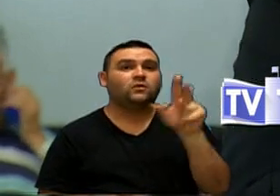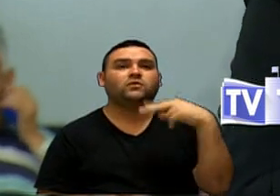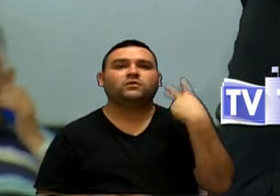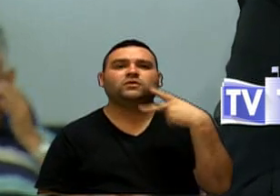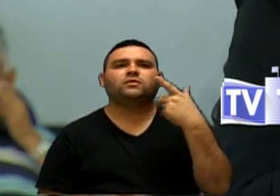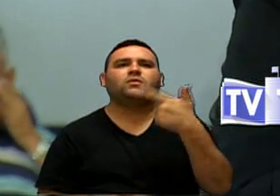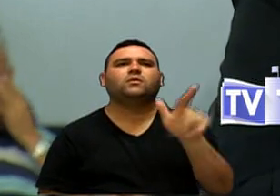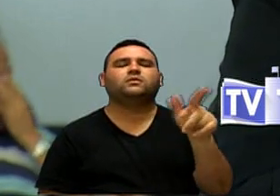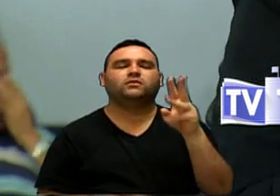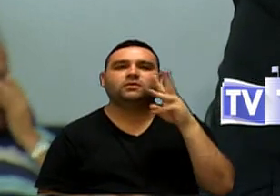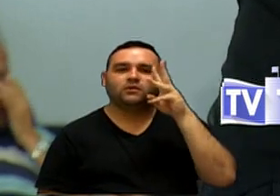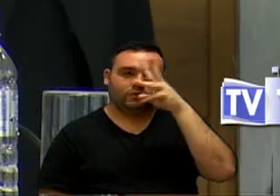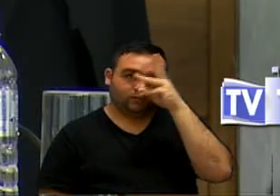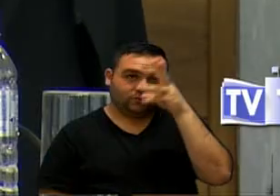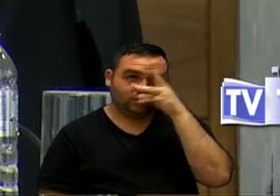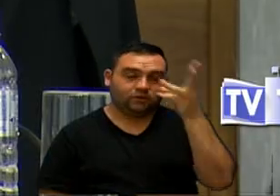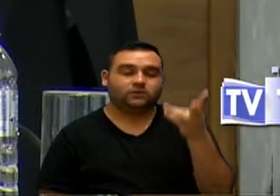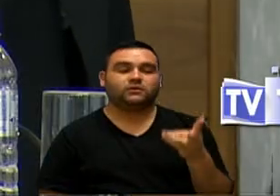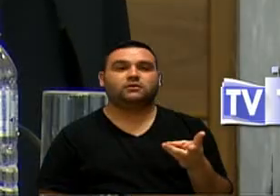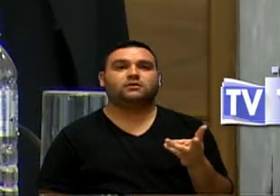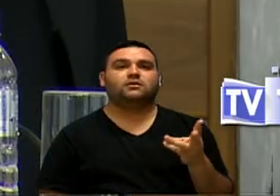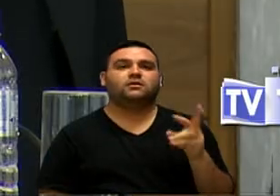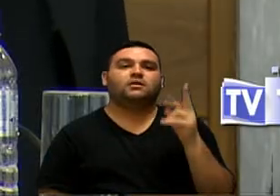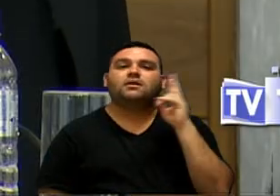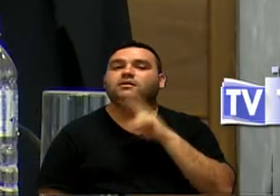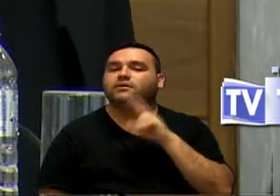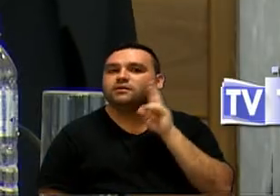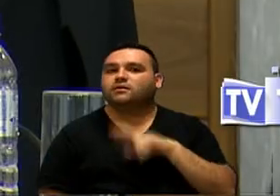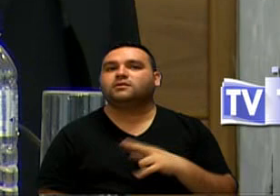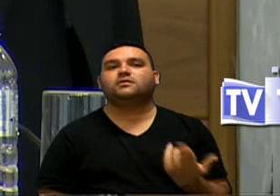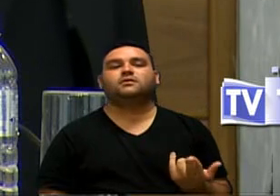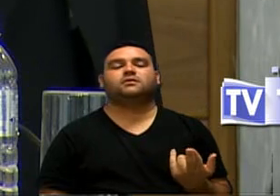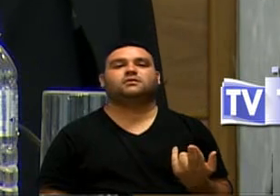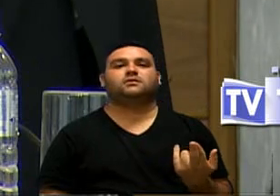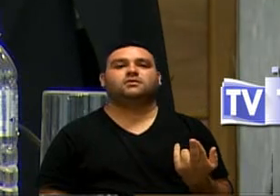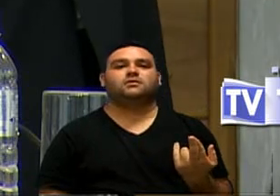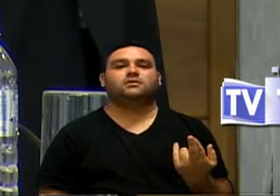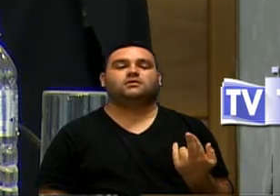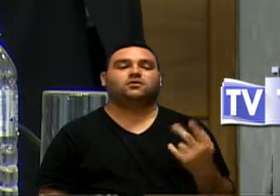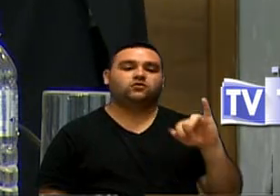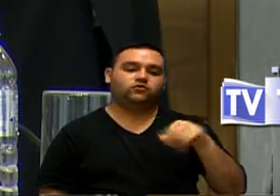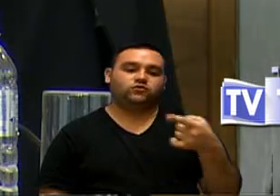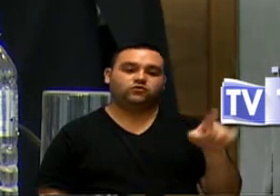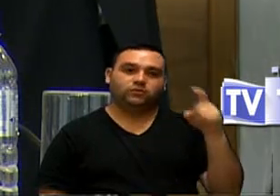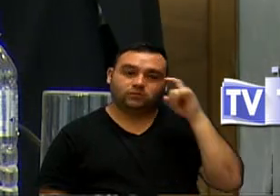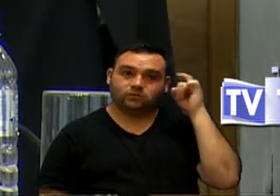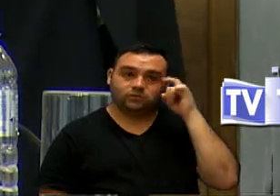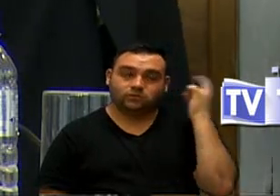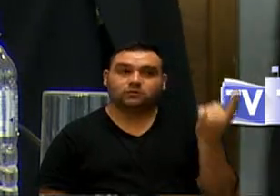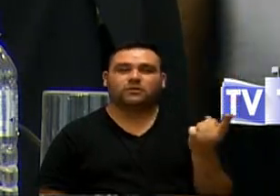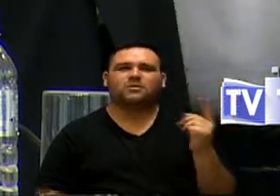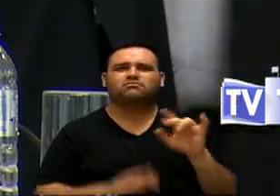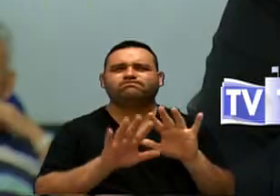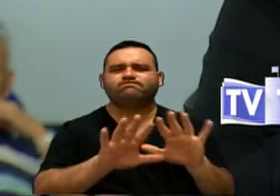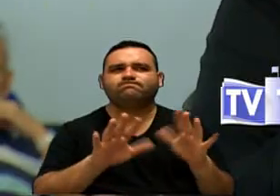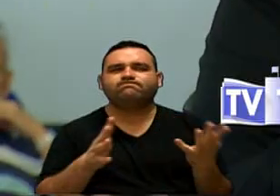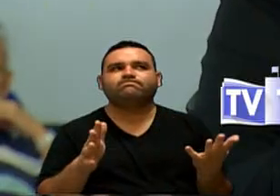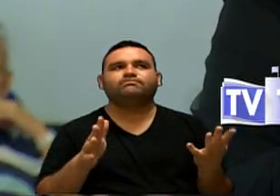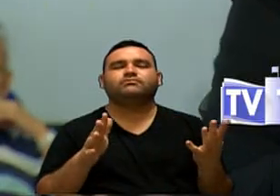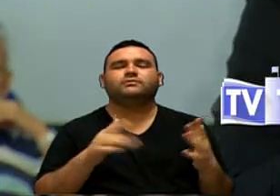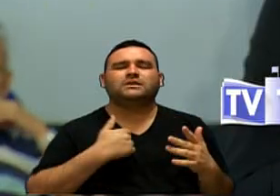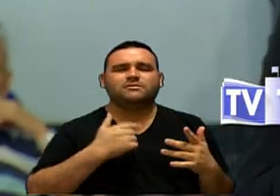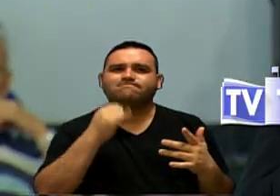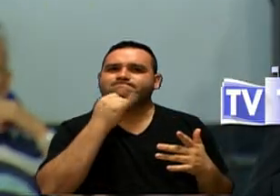Quem mais teve? Vanderlei Diogo. Renan Santos. João Donizete, mas